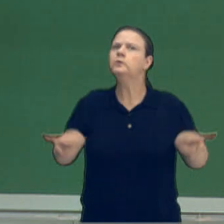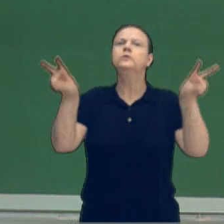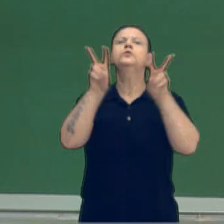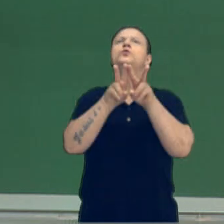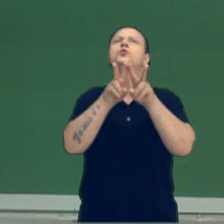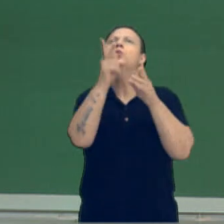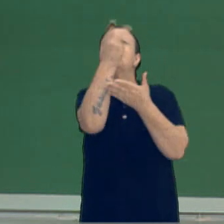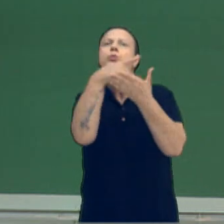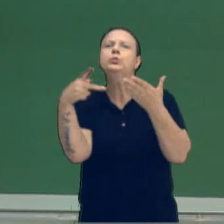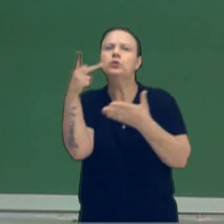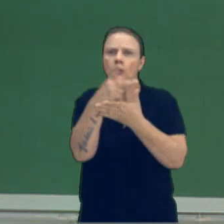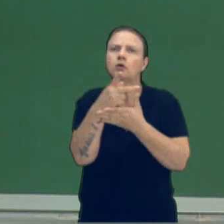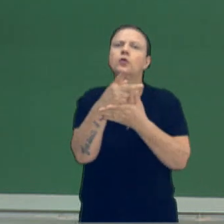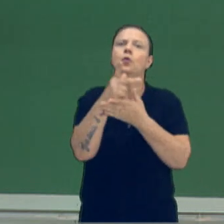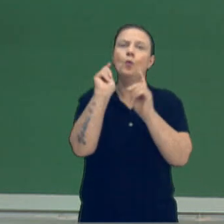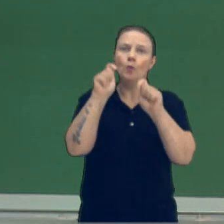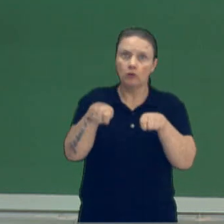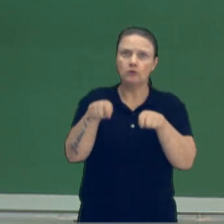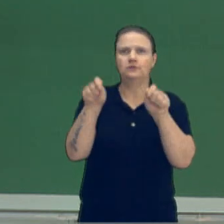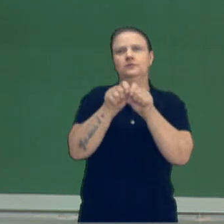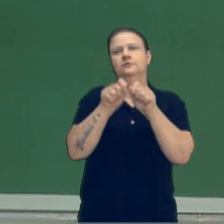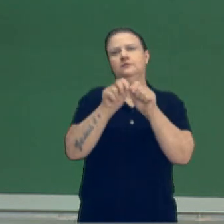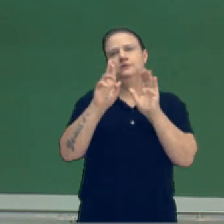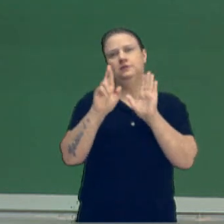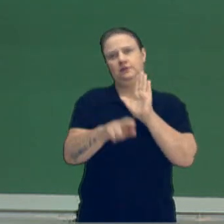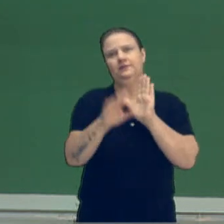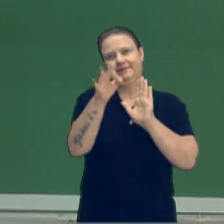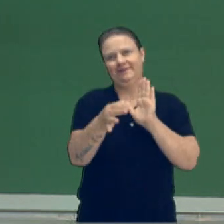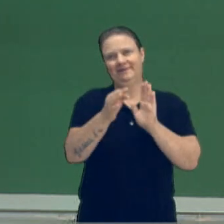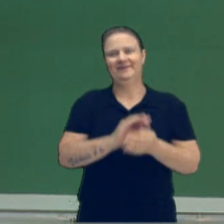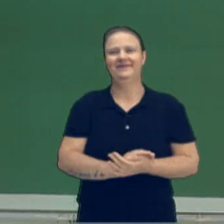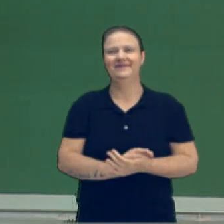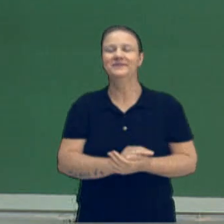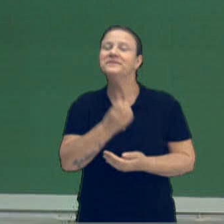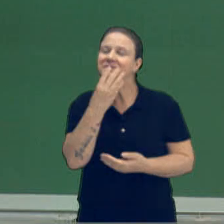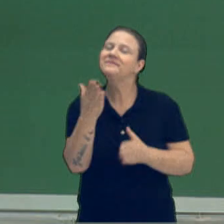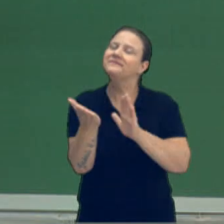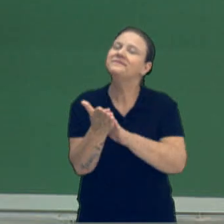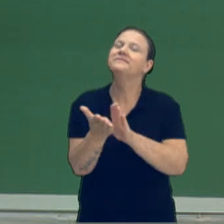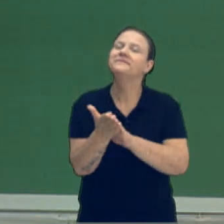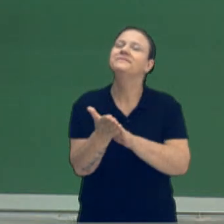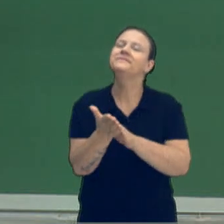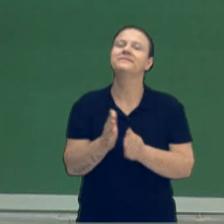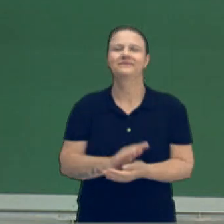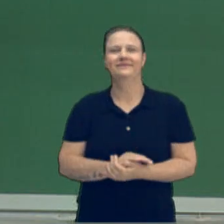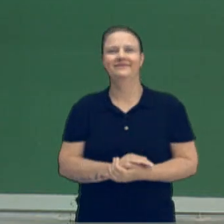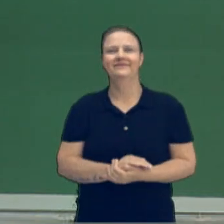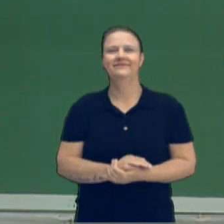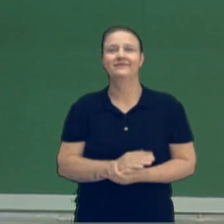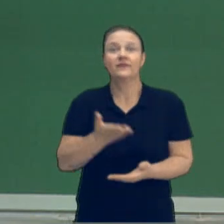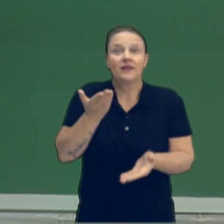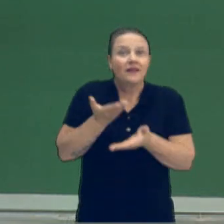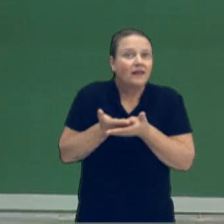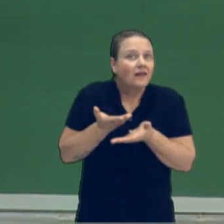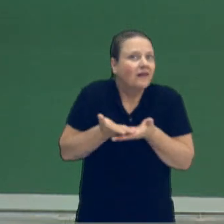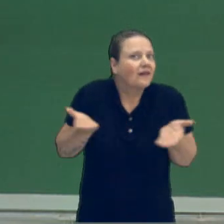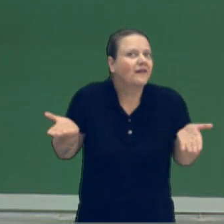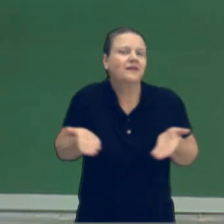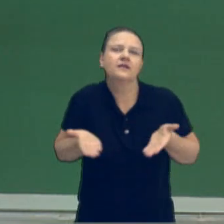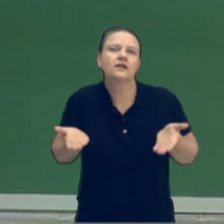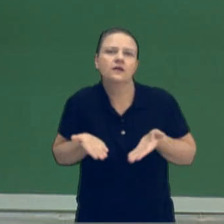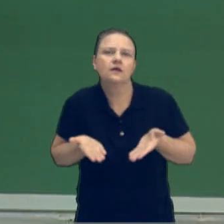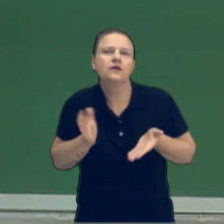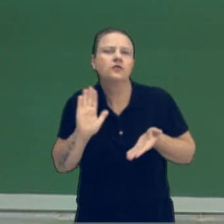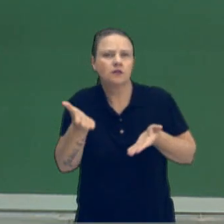gente conseguia fazer a questão, perfeito? Então, muito bem. Nessa aula de hoje, a